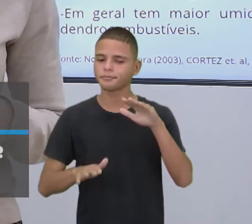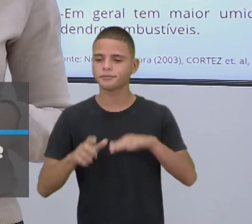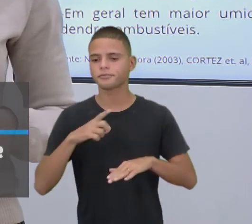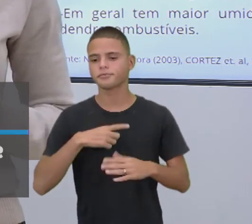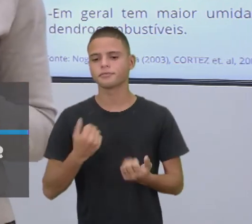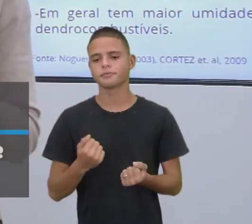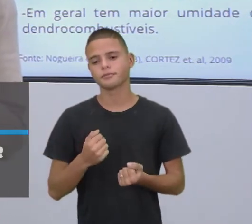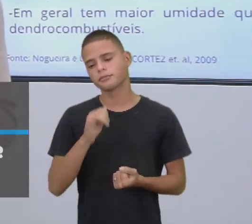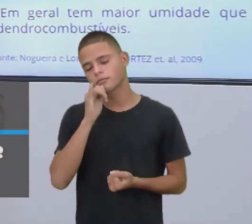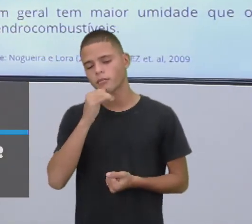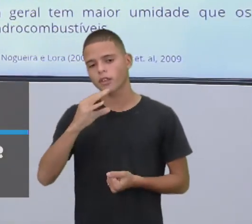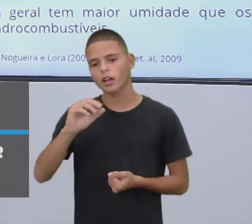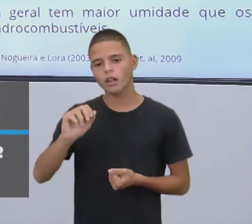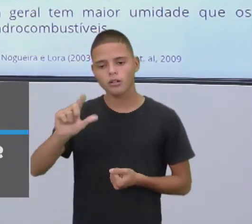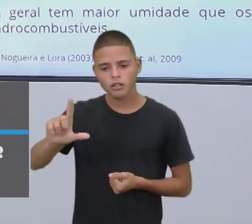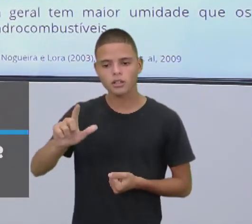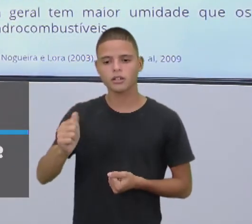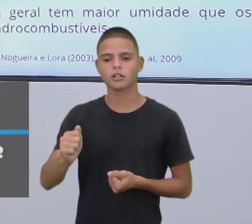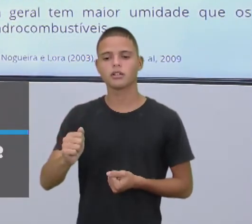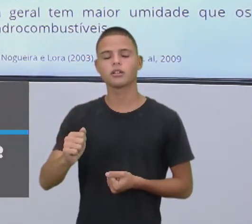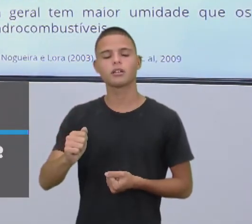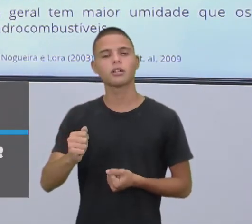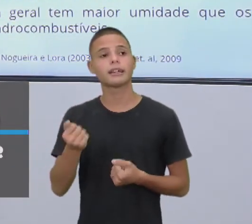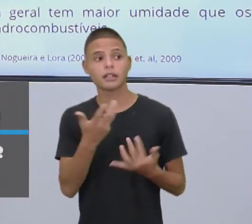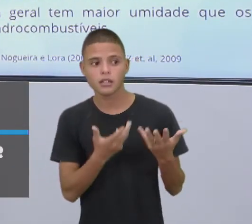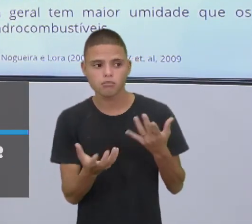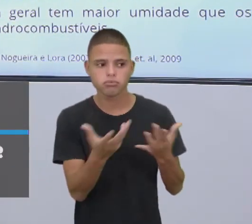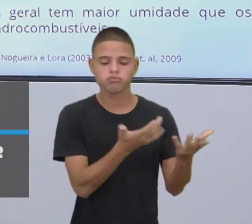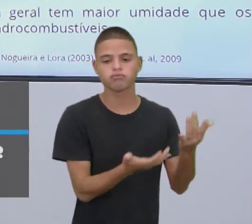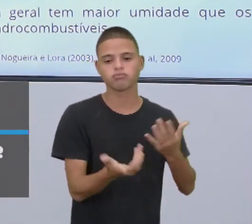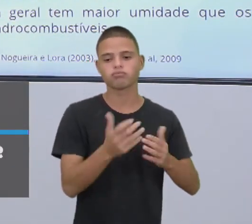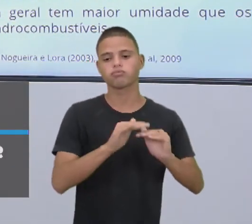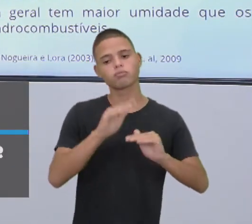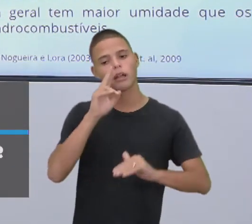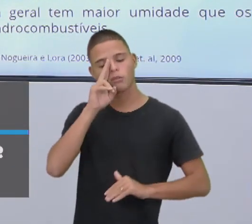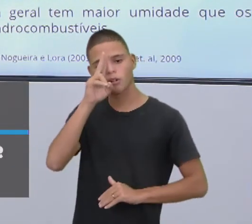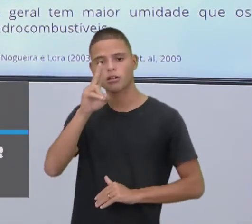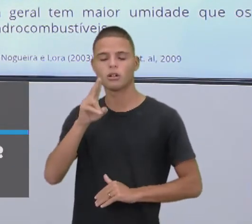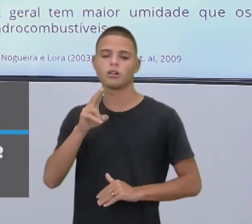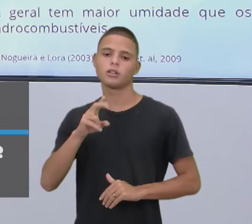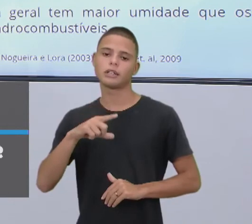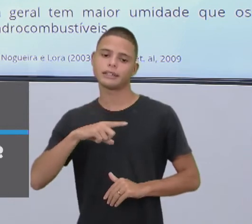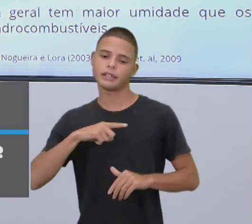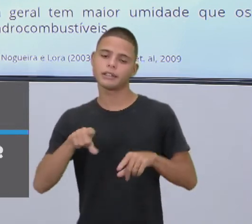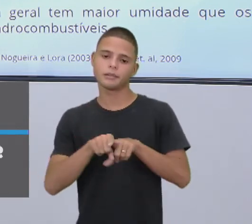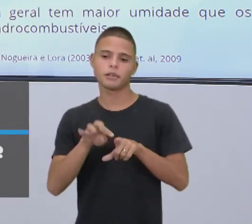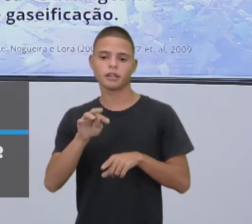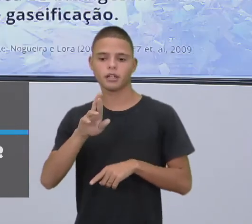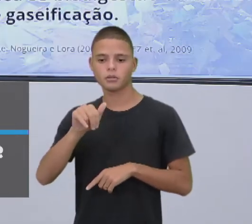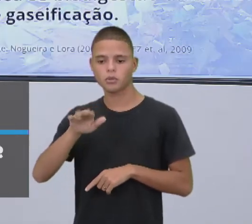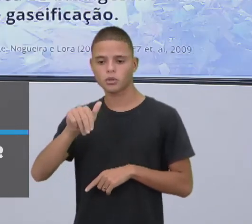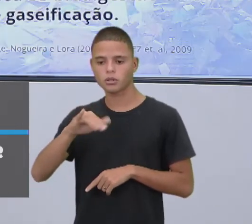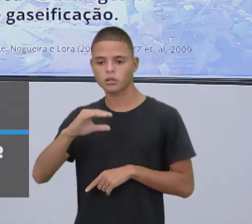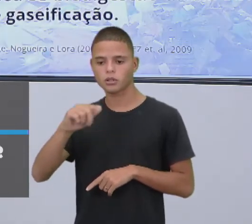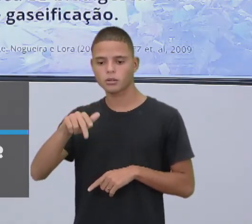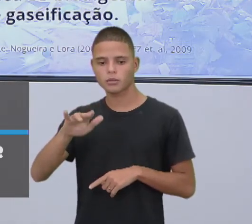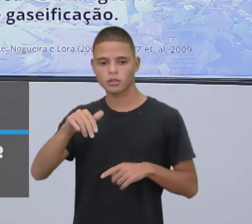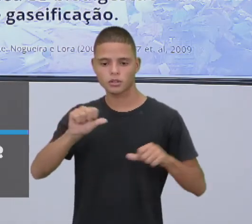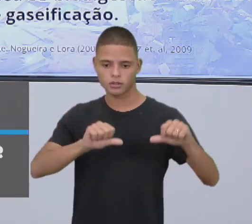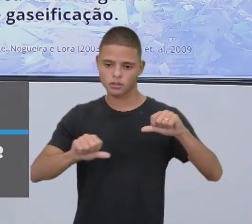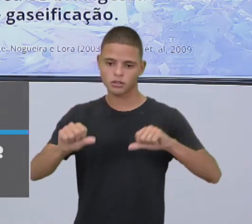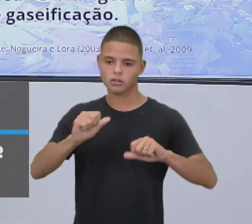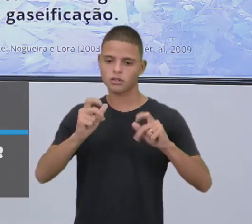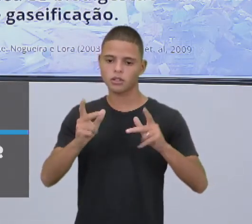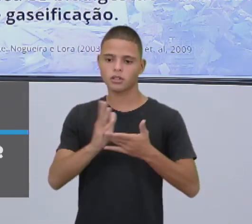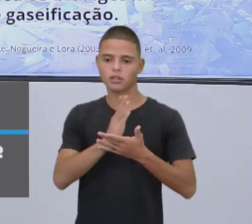poder calorífico, na eficiência da queima, né? E aí entra a termoquímica, né? Aqui